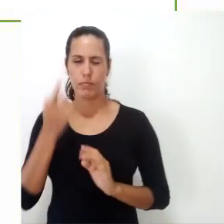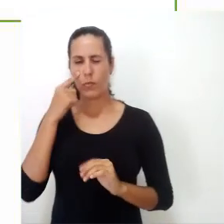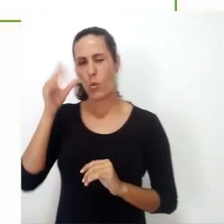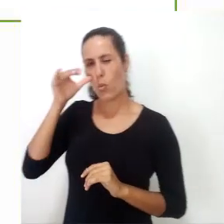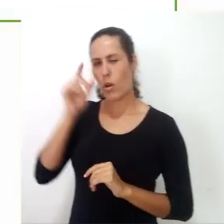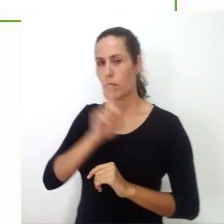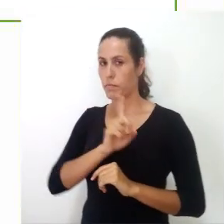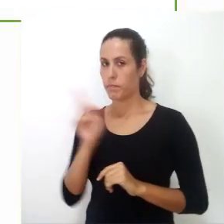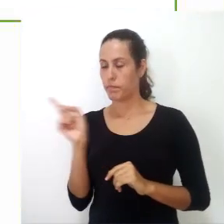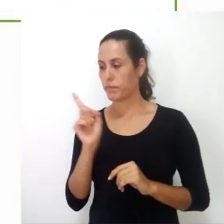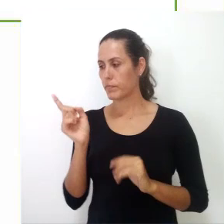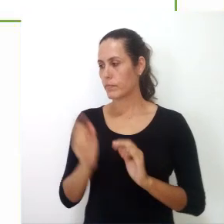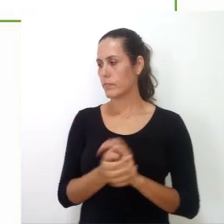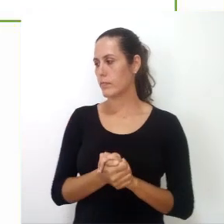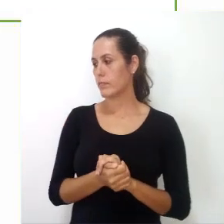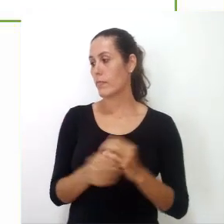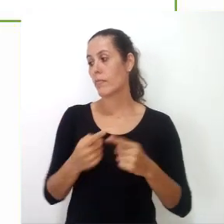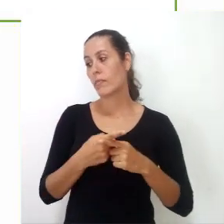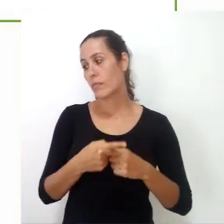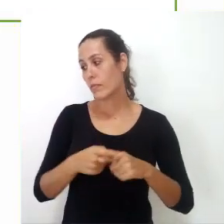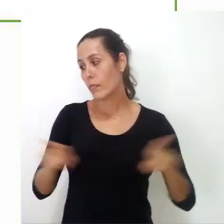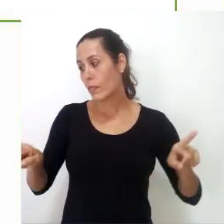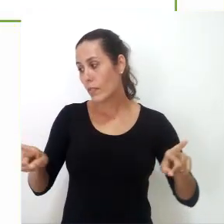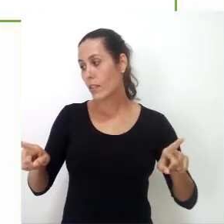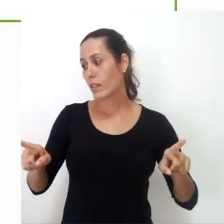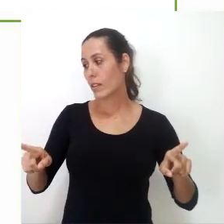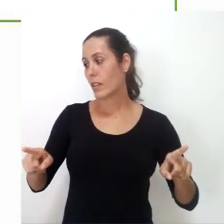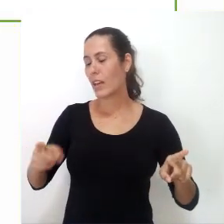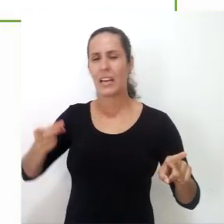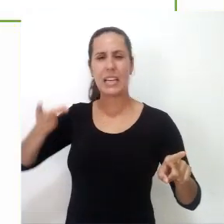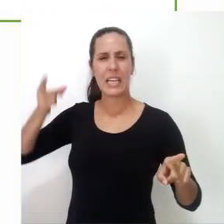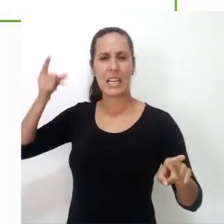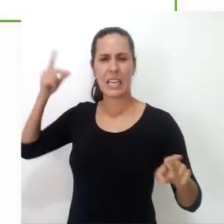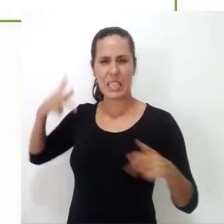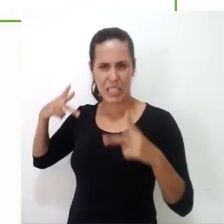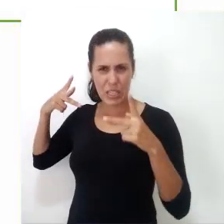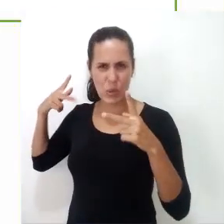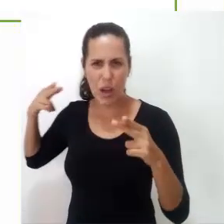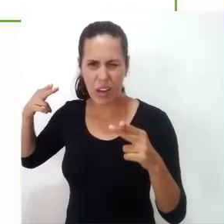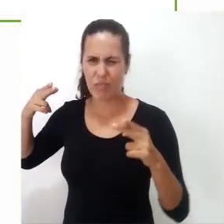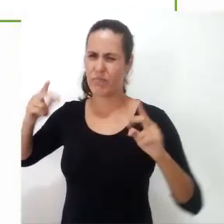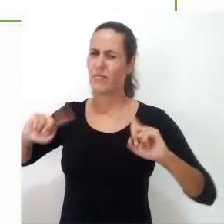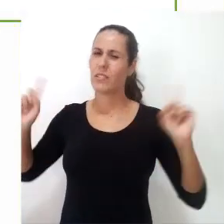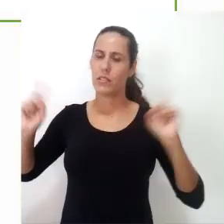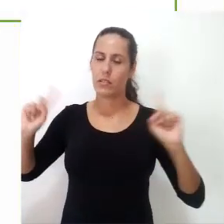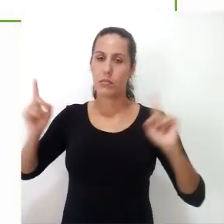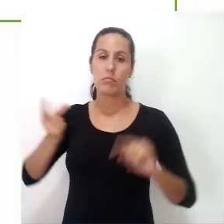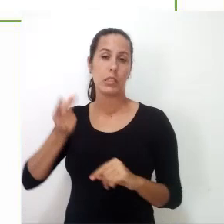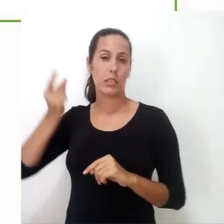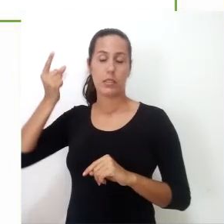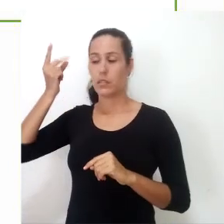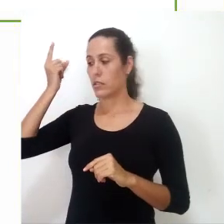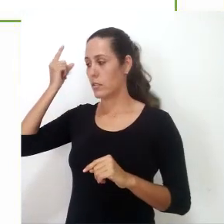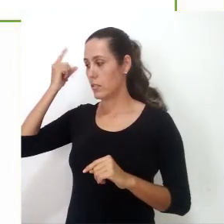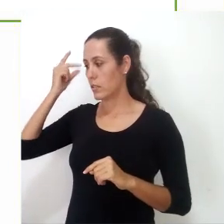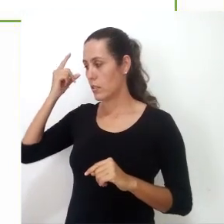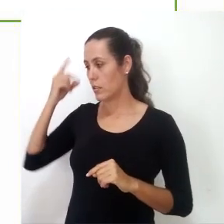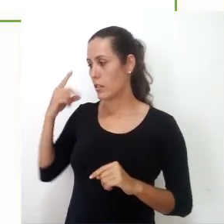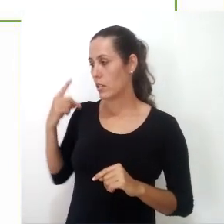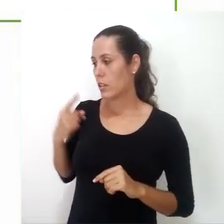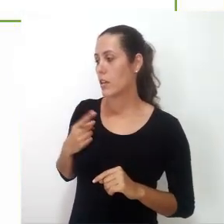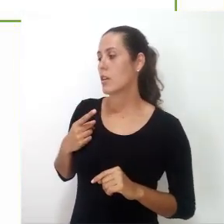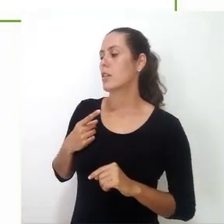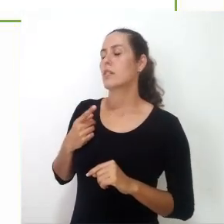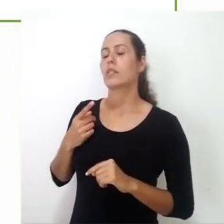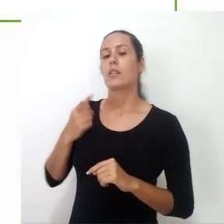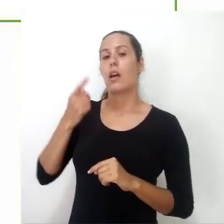Uma curiosidade, olhe na tela. Entretanto, nem sempre foi assim. Durante muito tempo, sobretudo antes